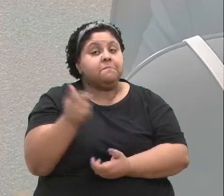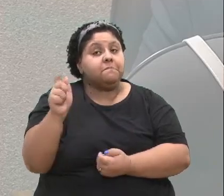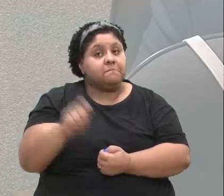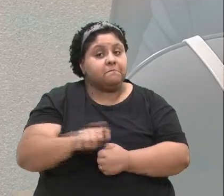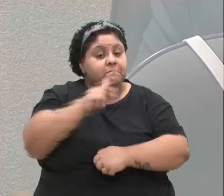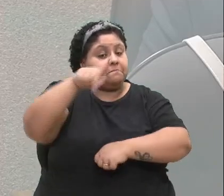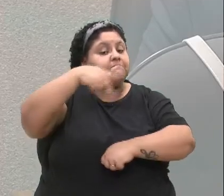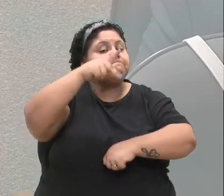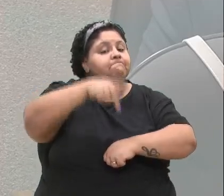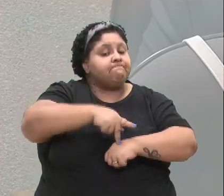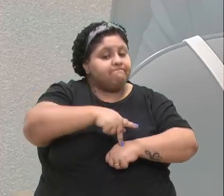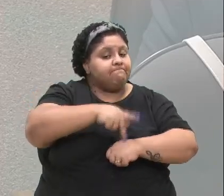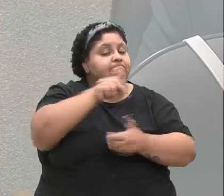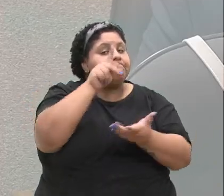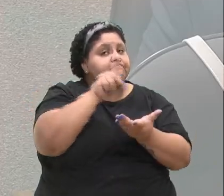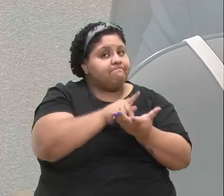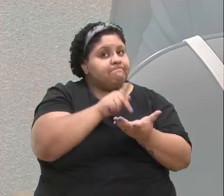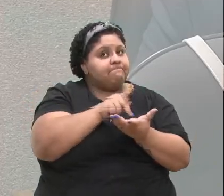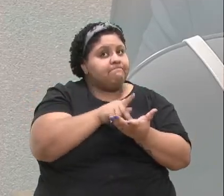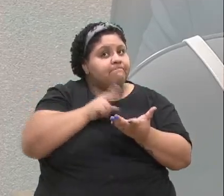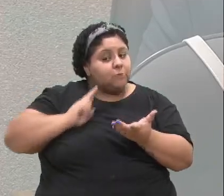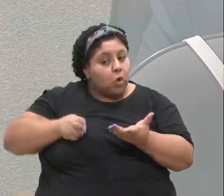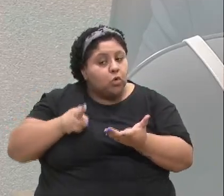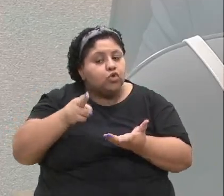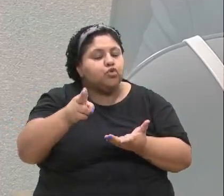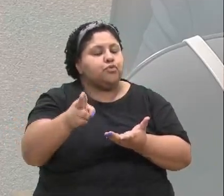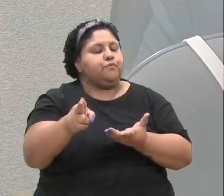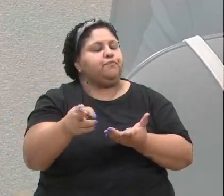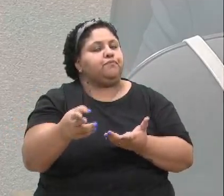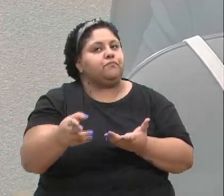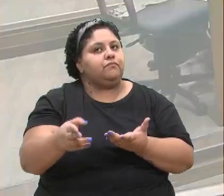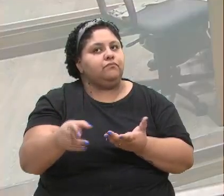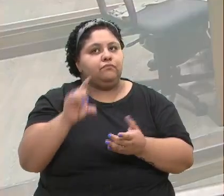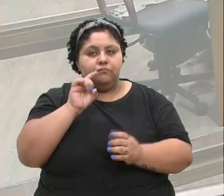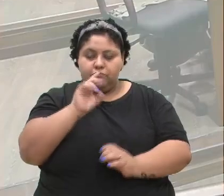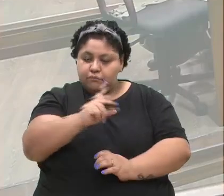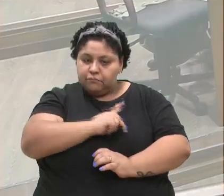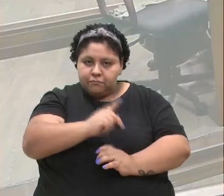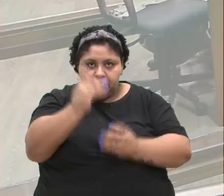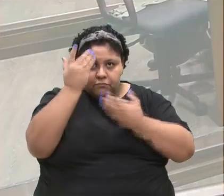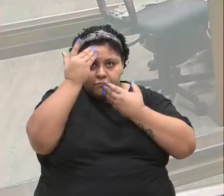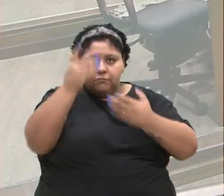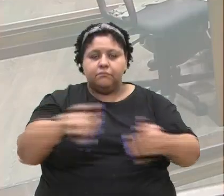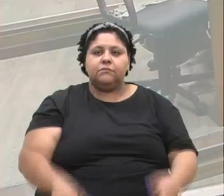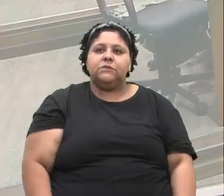país de fato ande como deveria. Era isso, senhora presidente, obrigada.